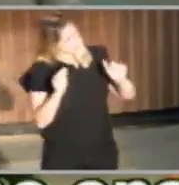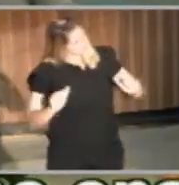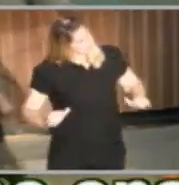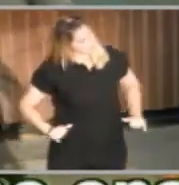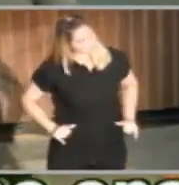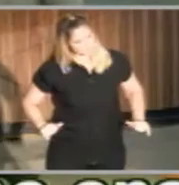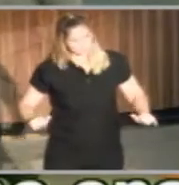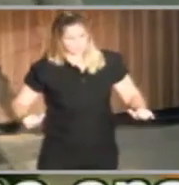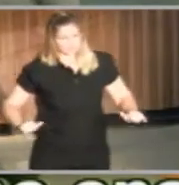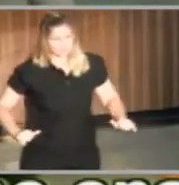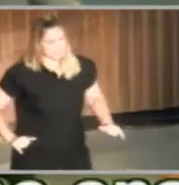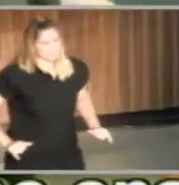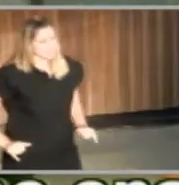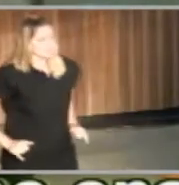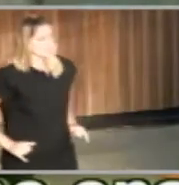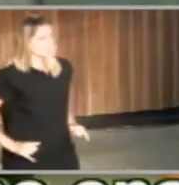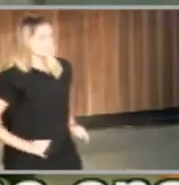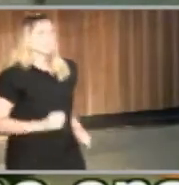sofrer,